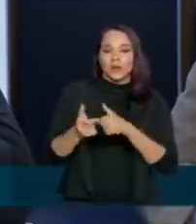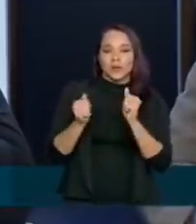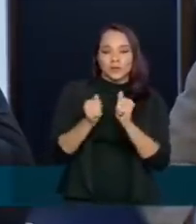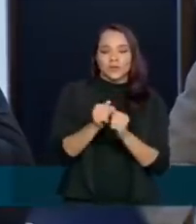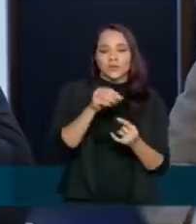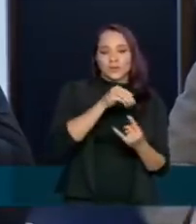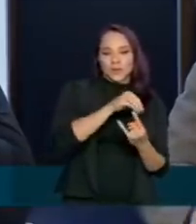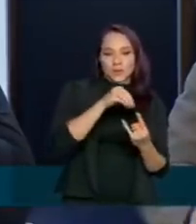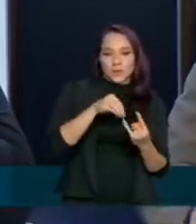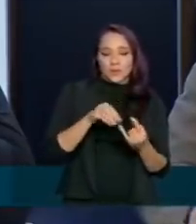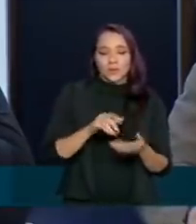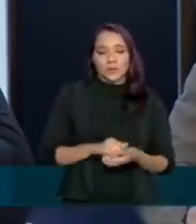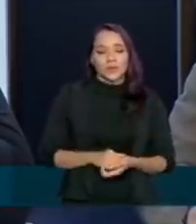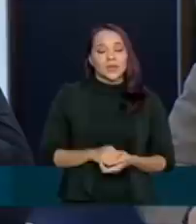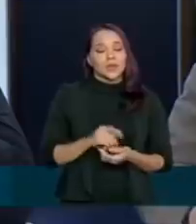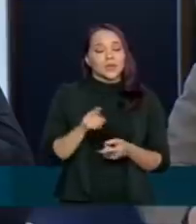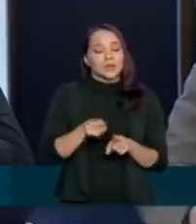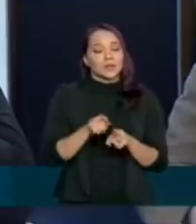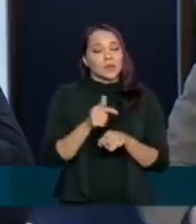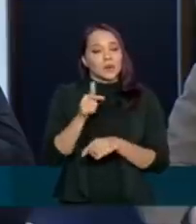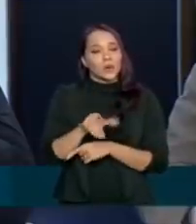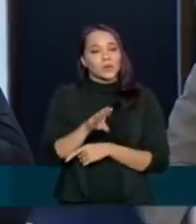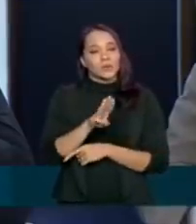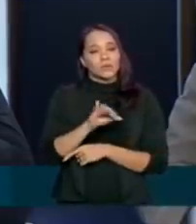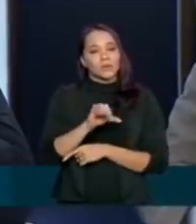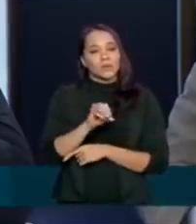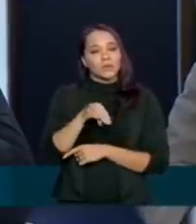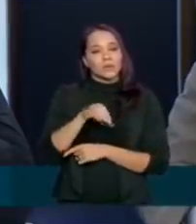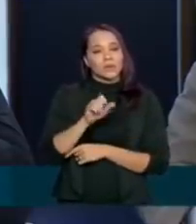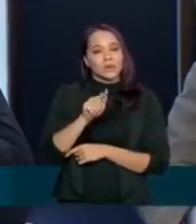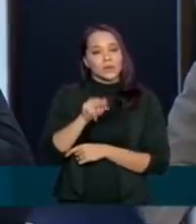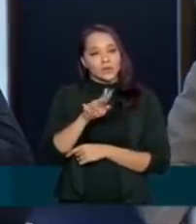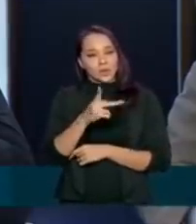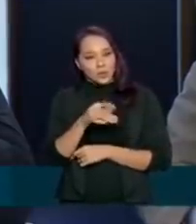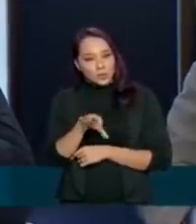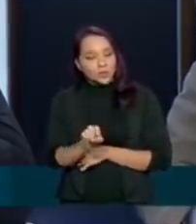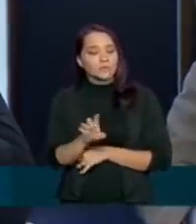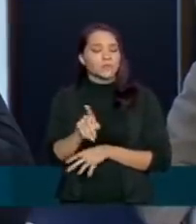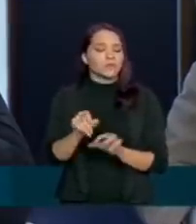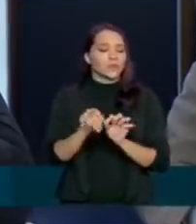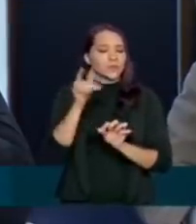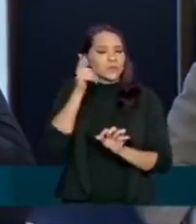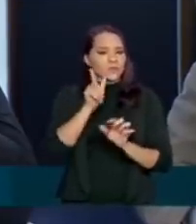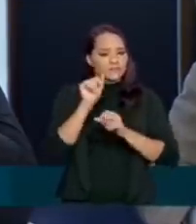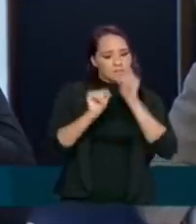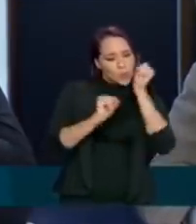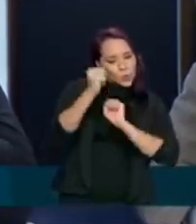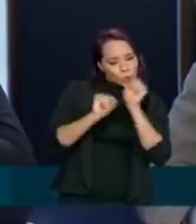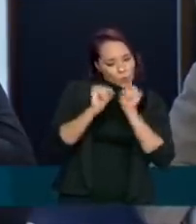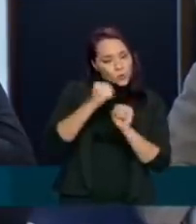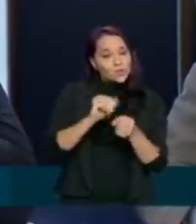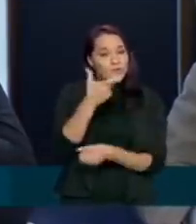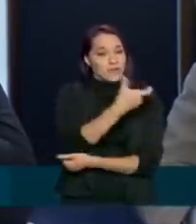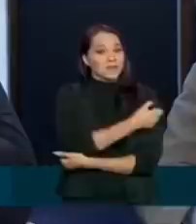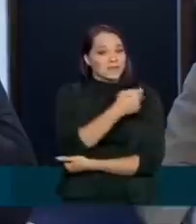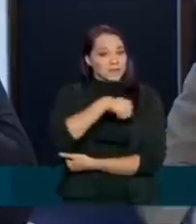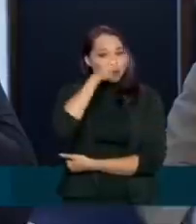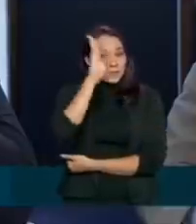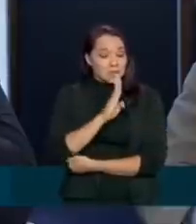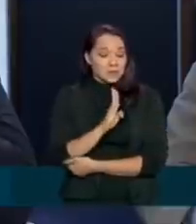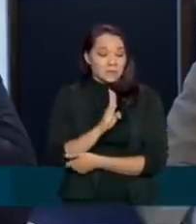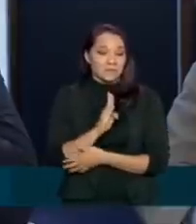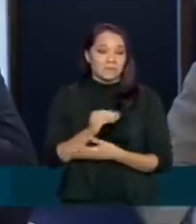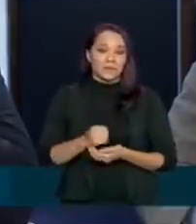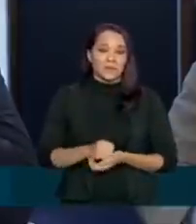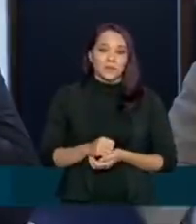Fiocruz e o Biomanguinhos, para que a gente produza essa vacina no Brasil, para todo o Brasil e, quiçá, para a América Latina, né? Para a América do